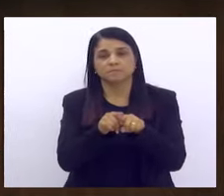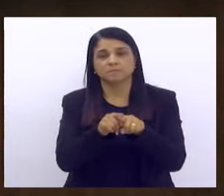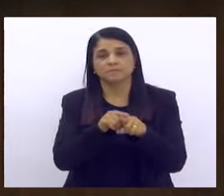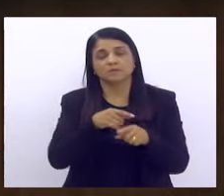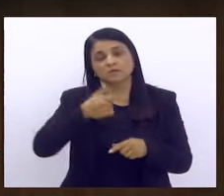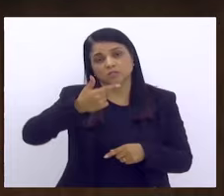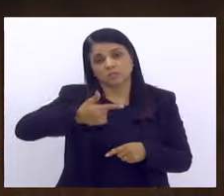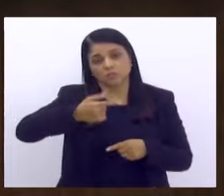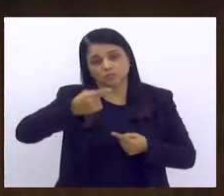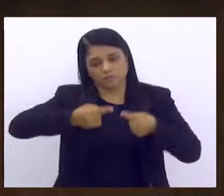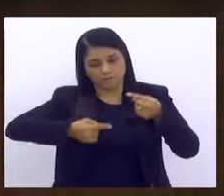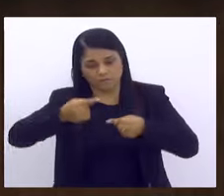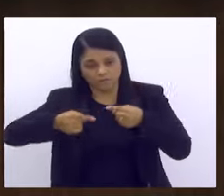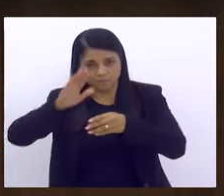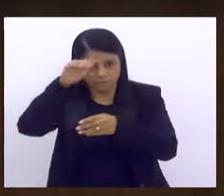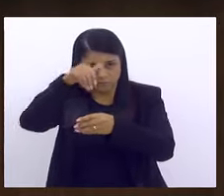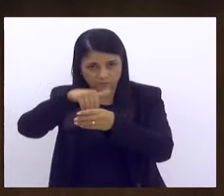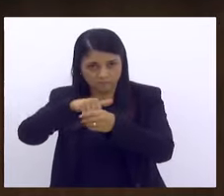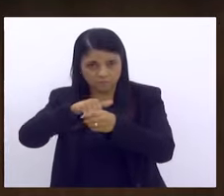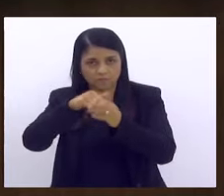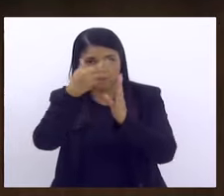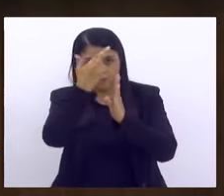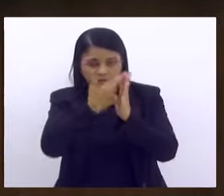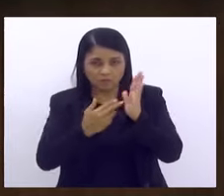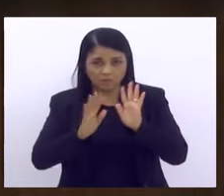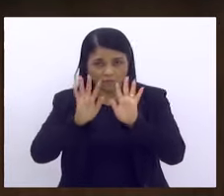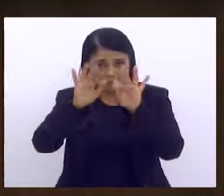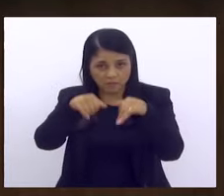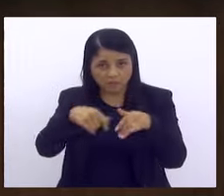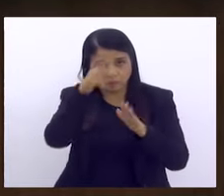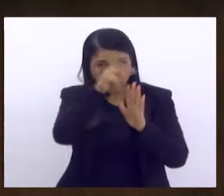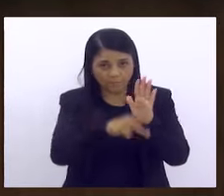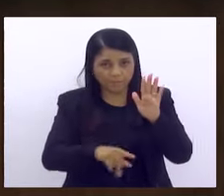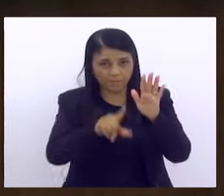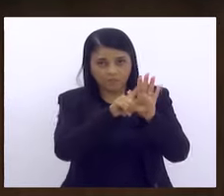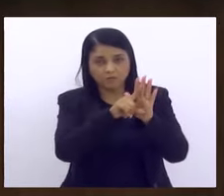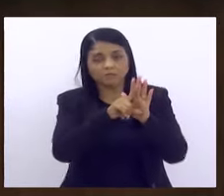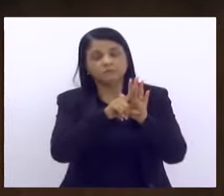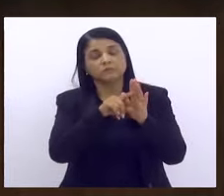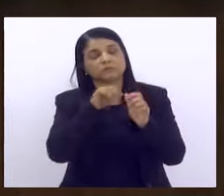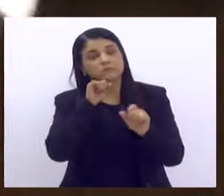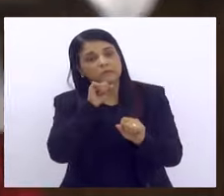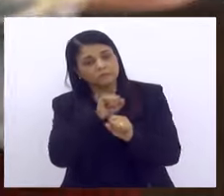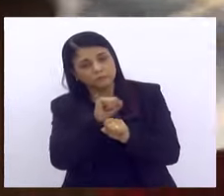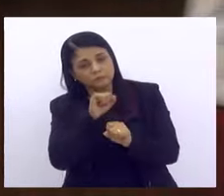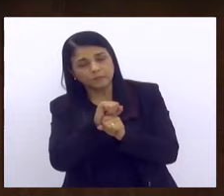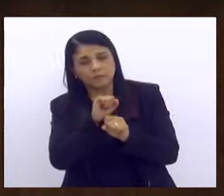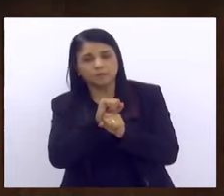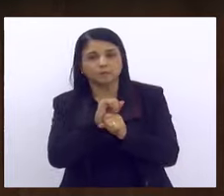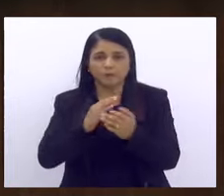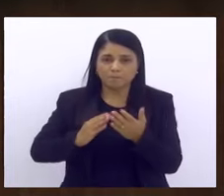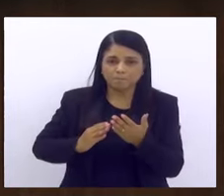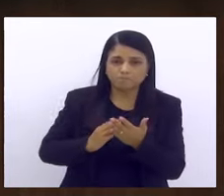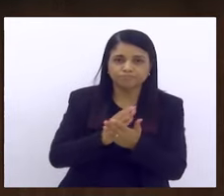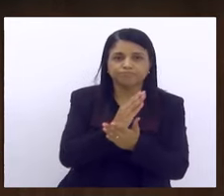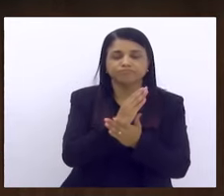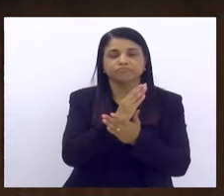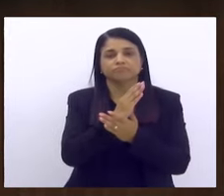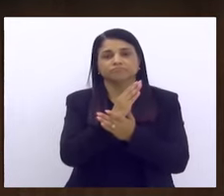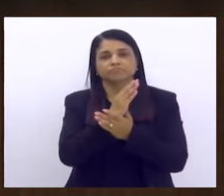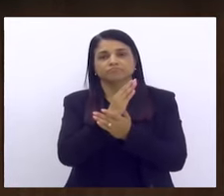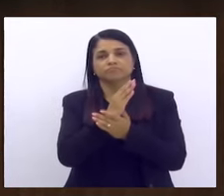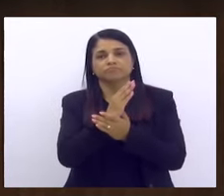segunda votação em redação final desse projeto que há muito se esperava para que pudéssemos ter um mínimo